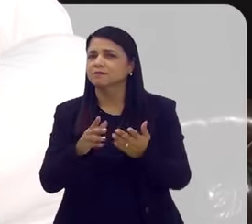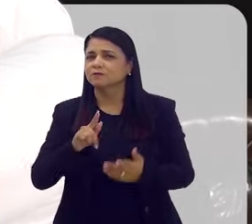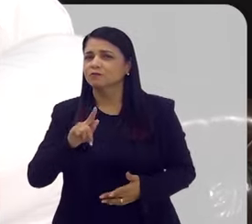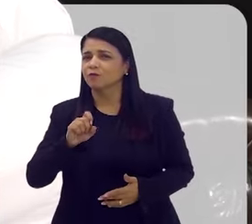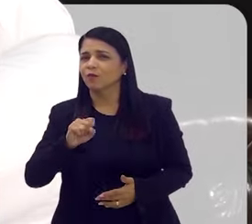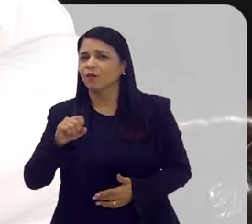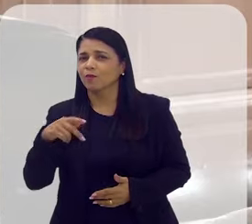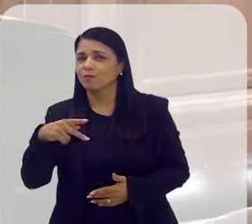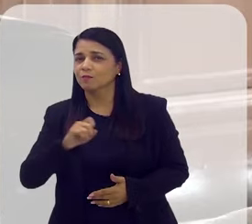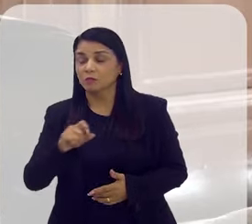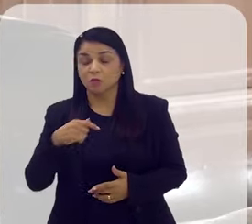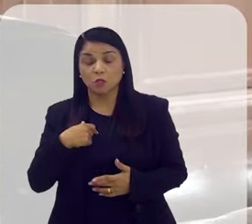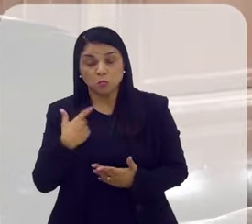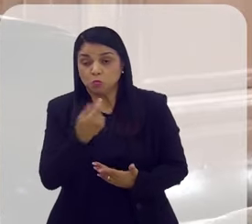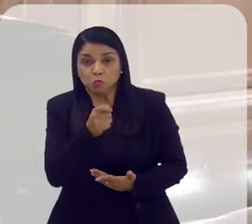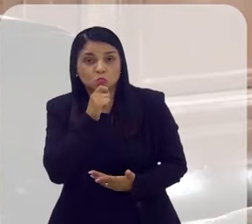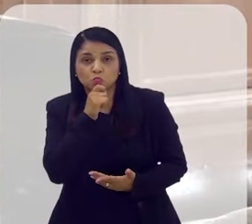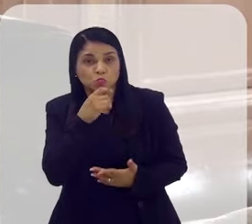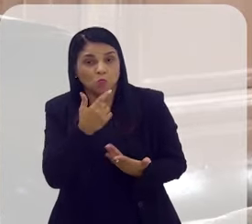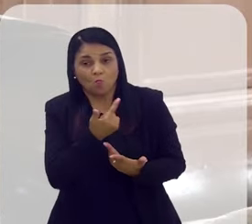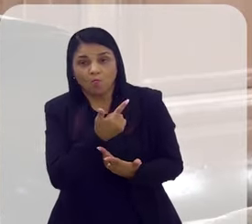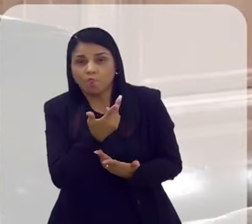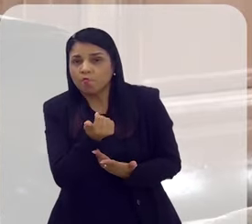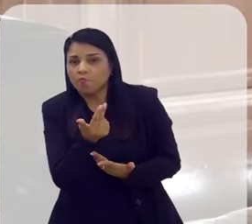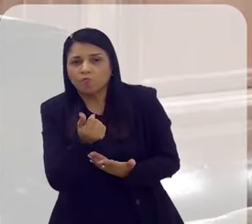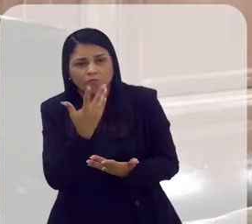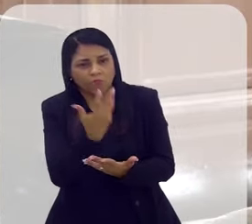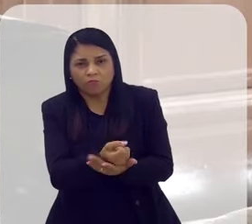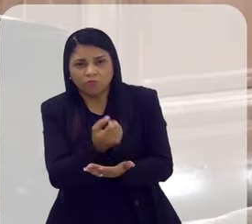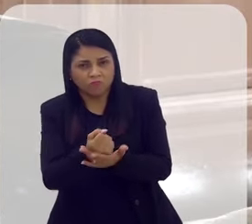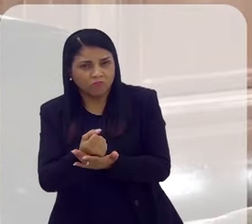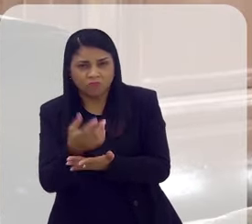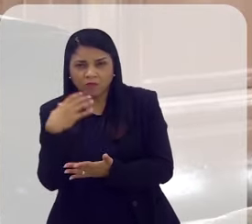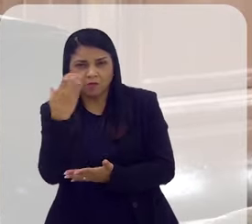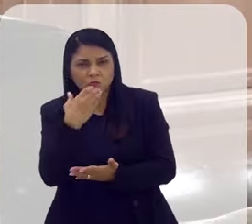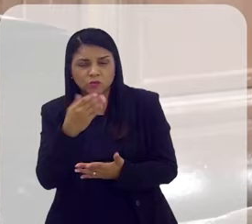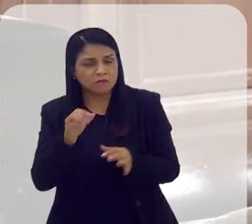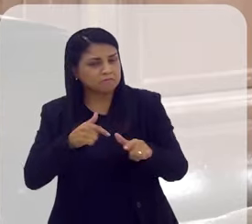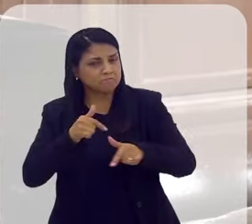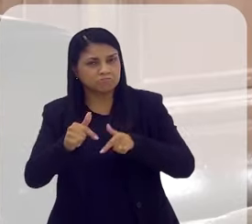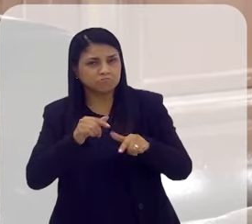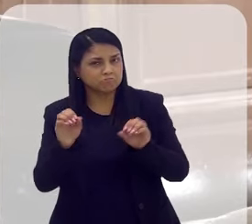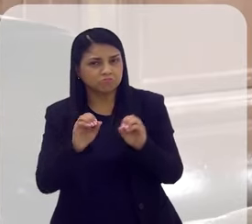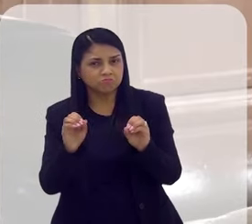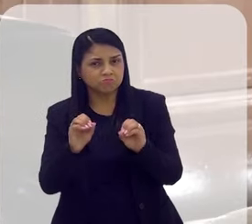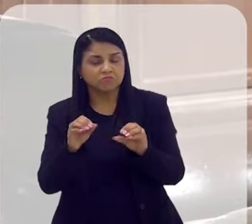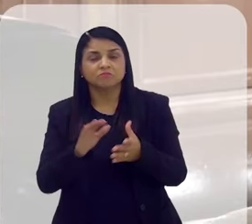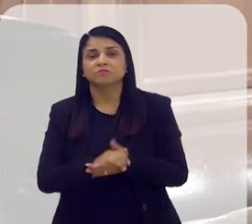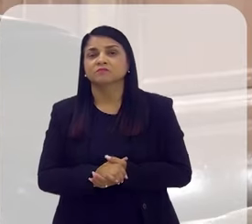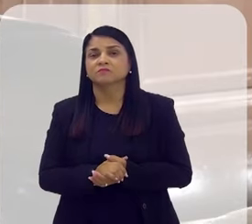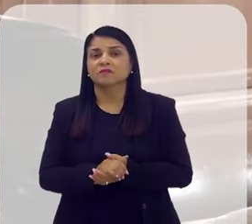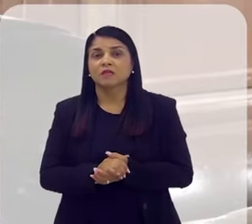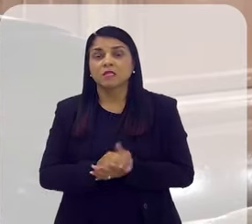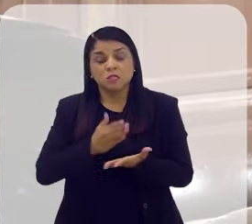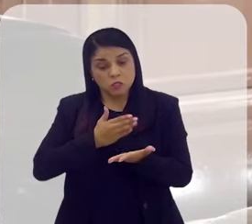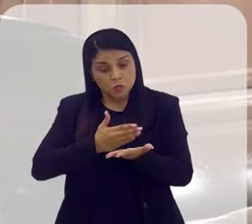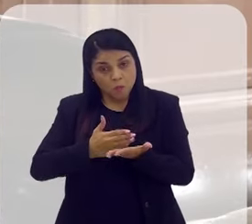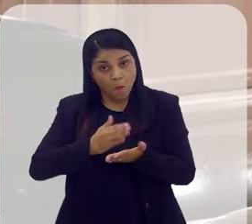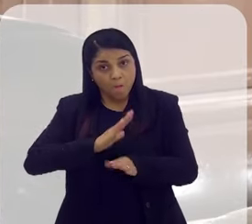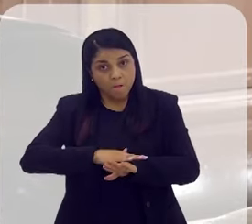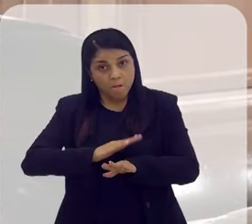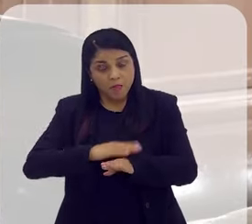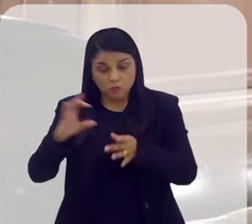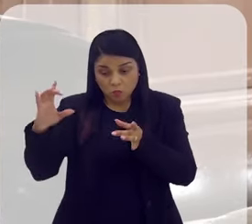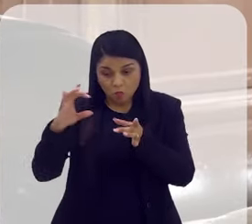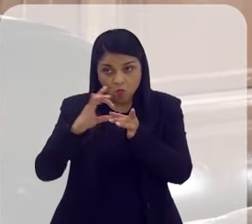Gospel? Sim, até então eu não tinha nada gravado. Tinha nada? Nada gravado, eu não tinha trabalho nenhum. A